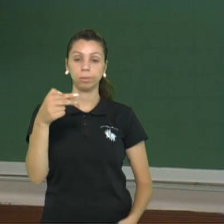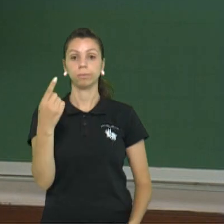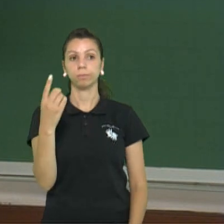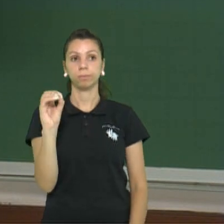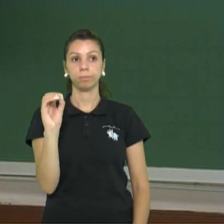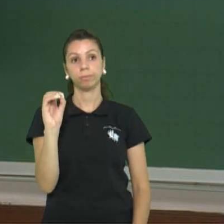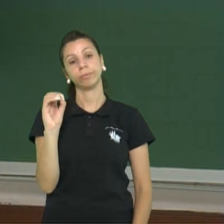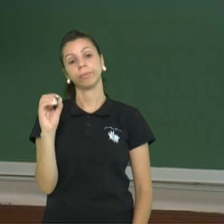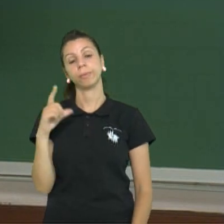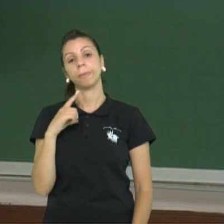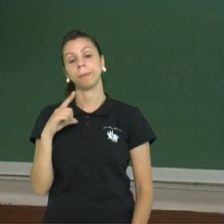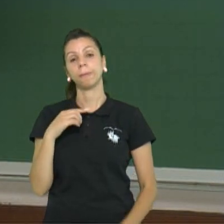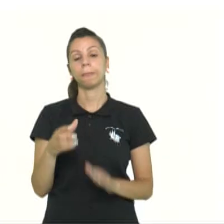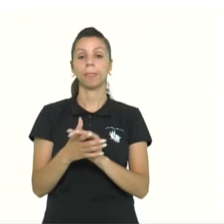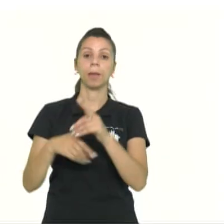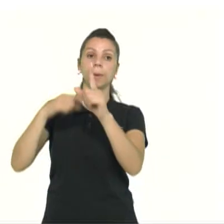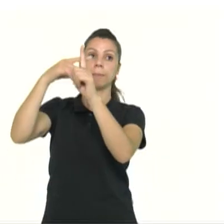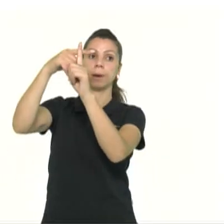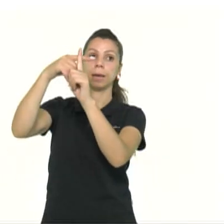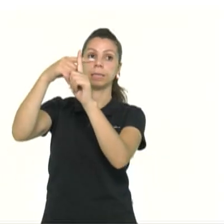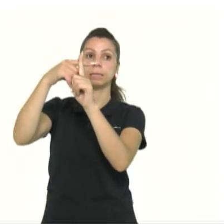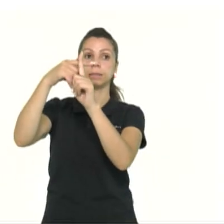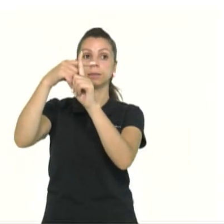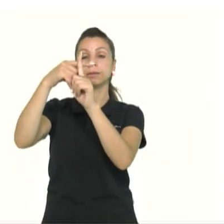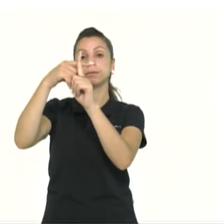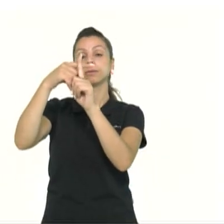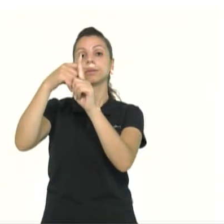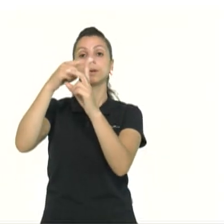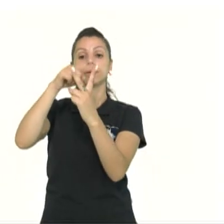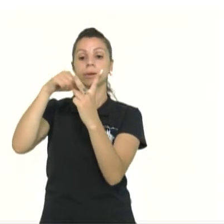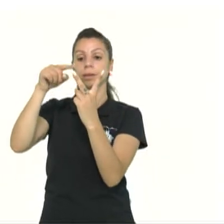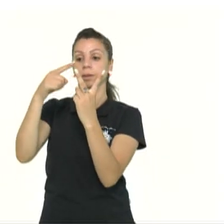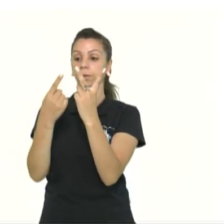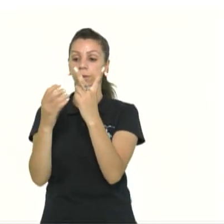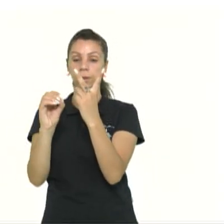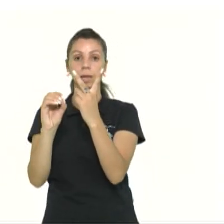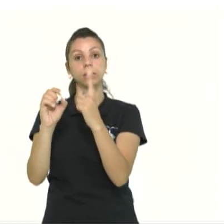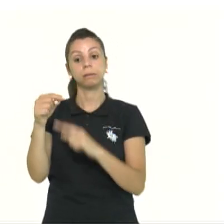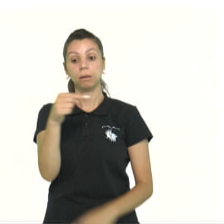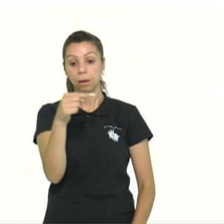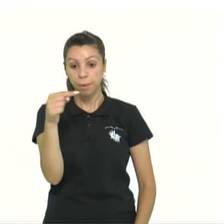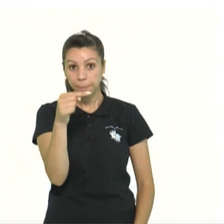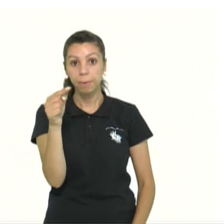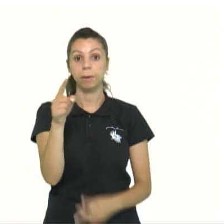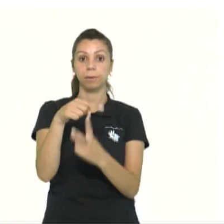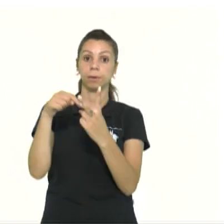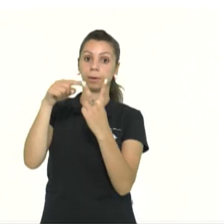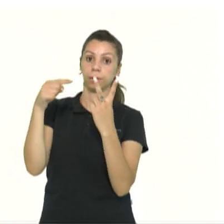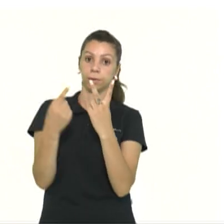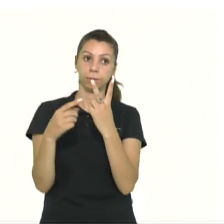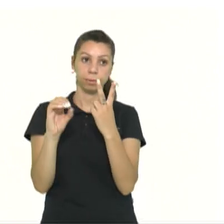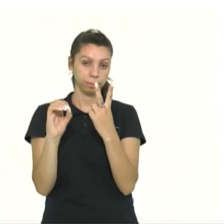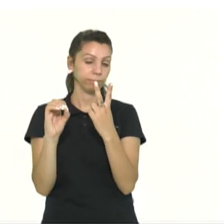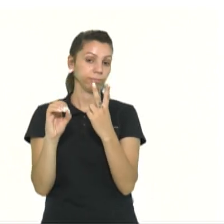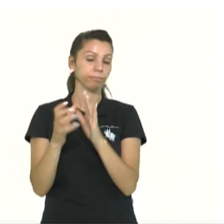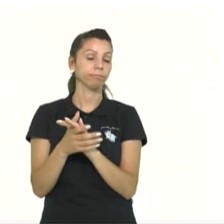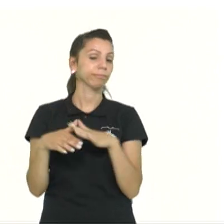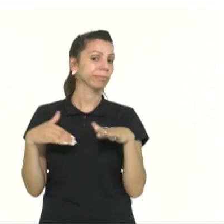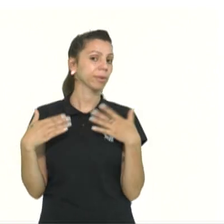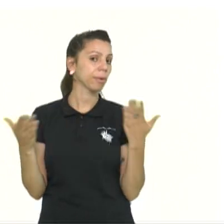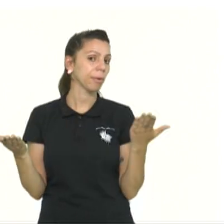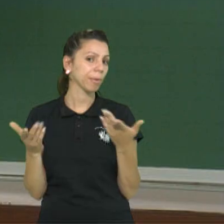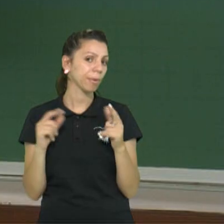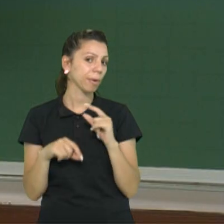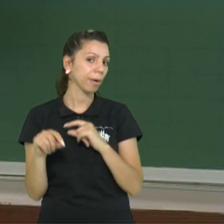x, né? Mais raiz de 10 e menos raiz de 10, que são as minhas raízes. O que eu vou